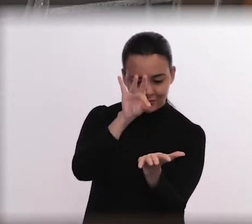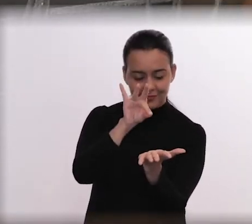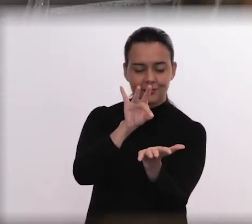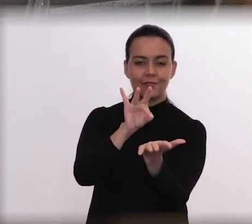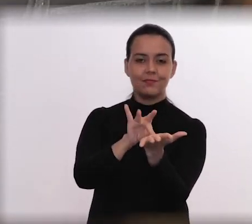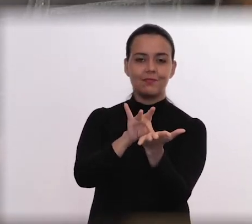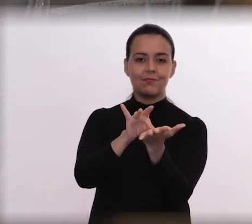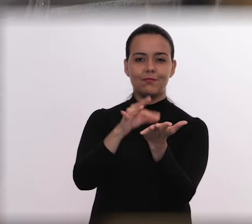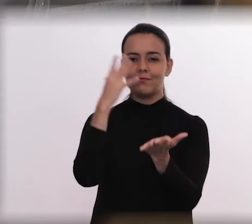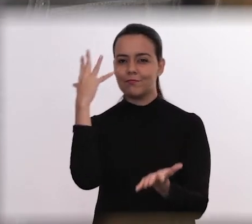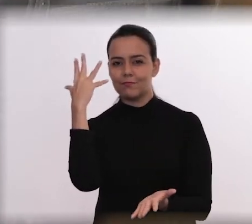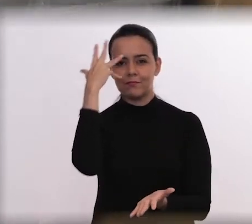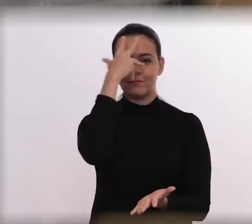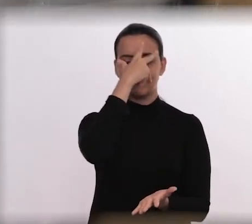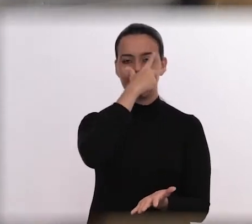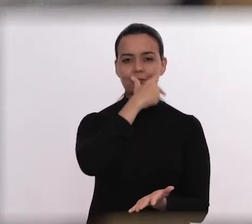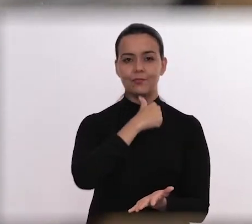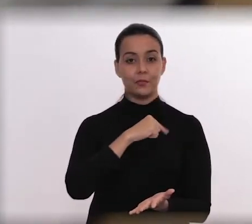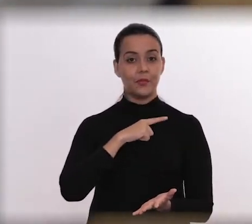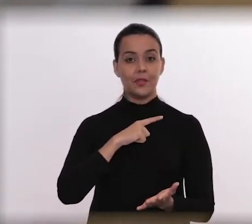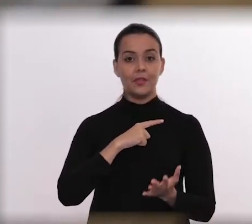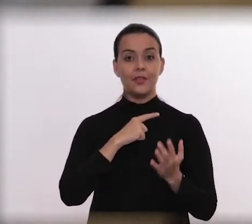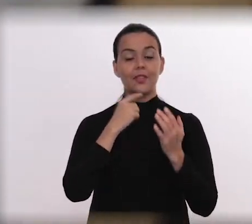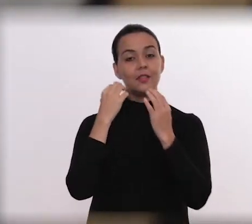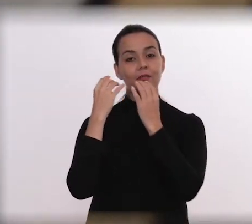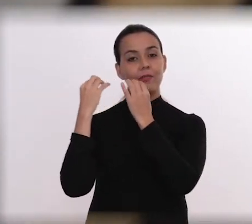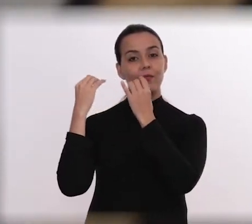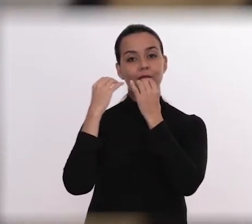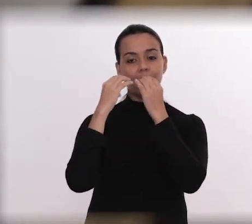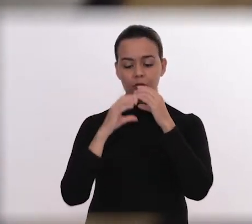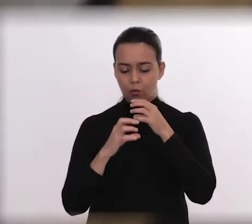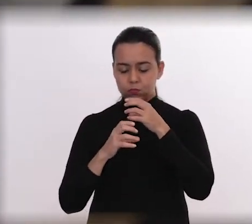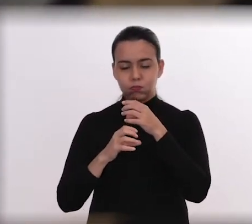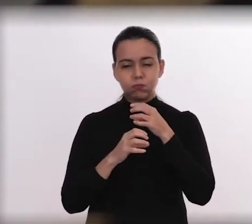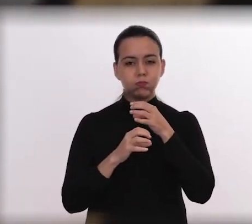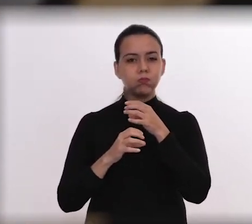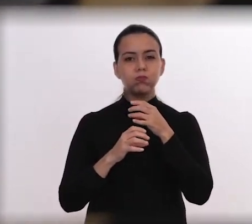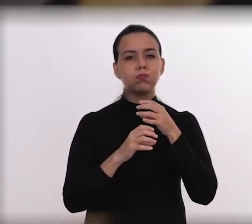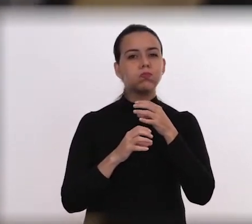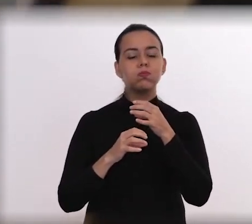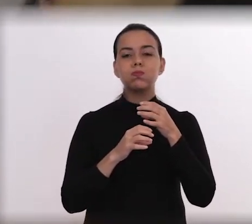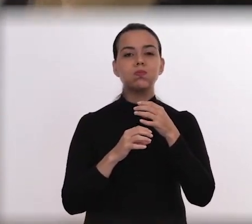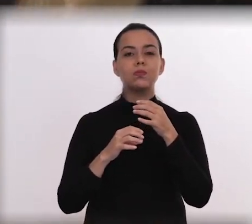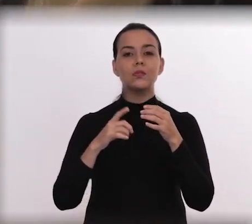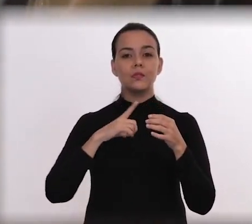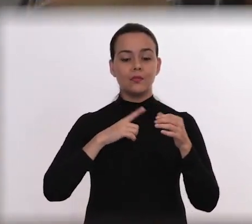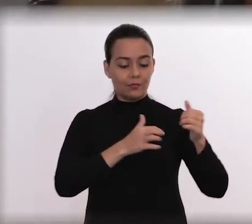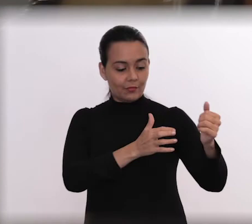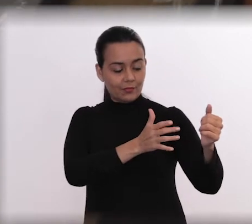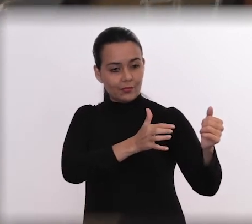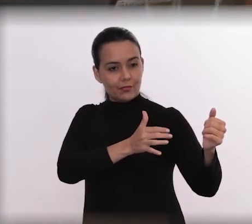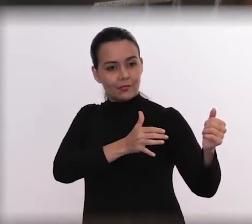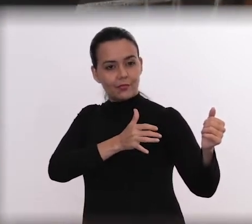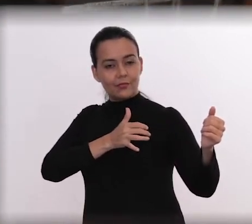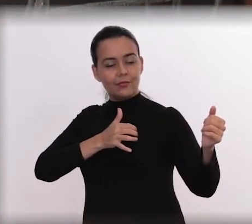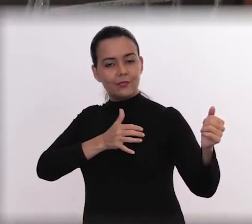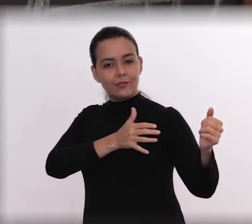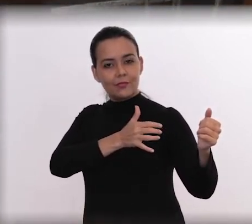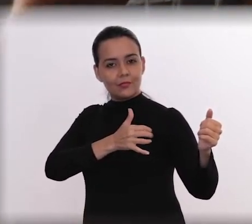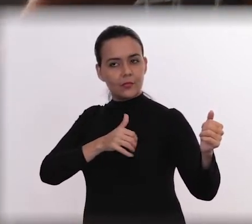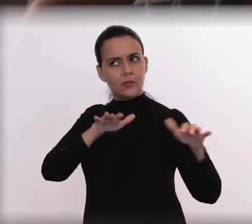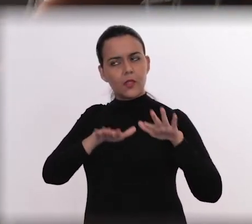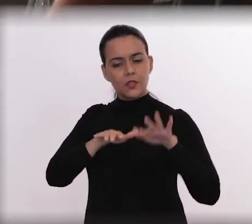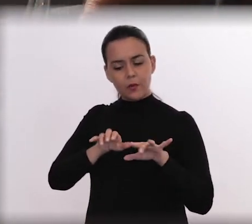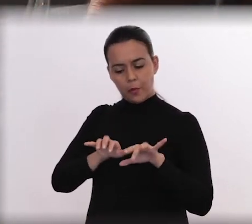uma obra que tem flauta, saxofone, celesta, harpa, às vezes é usado